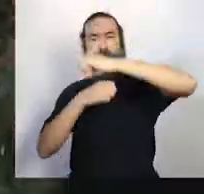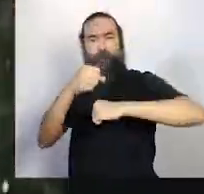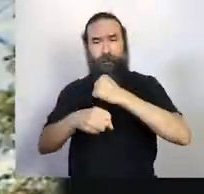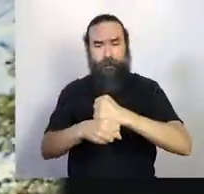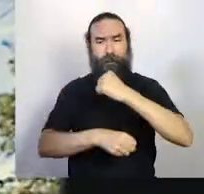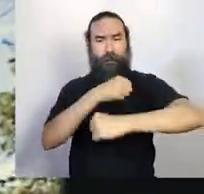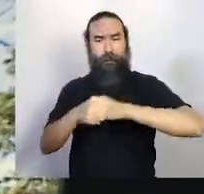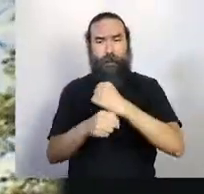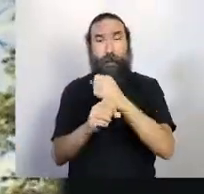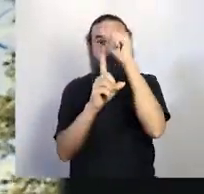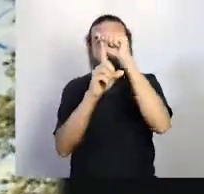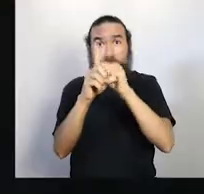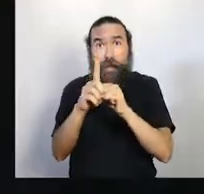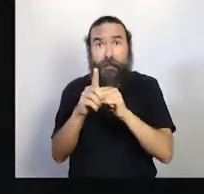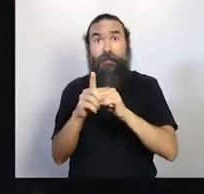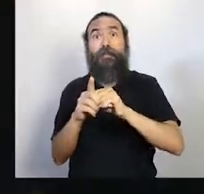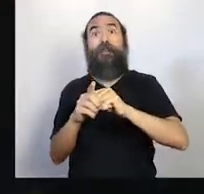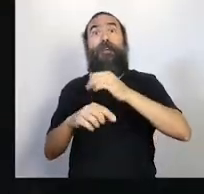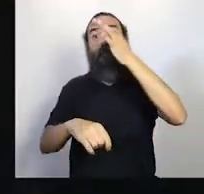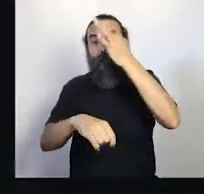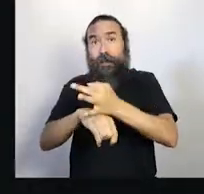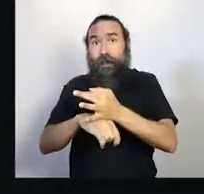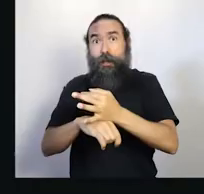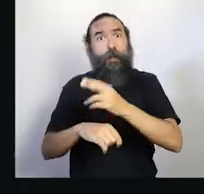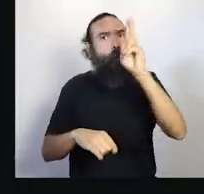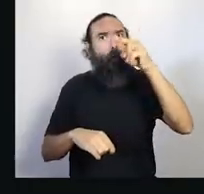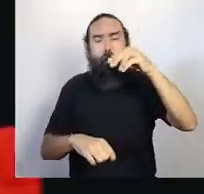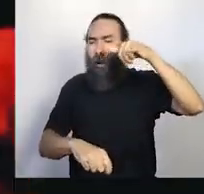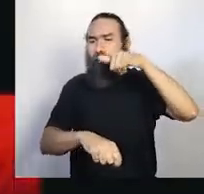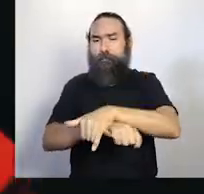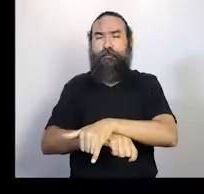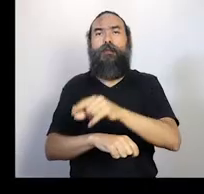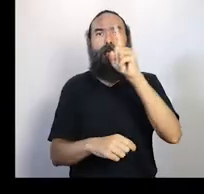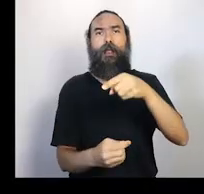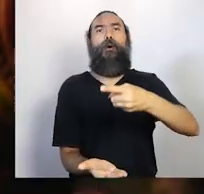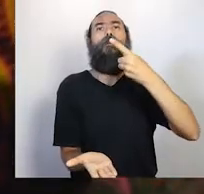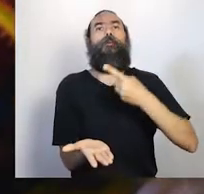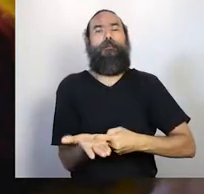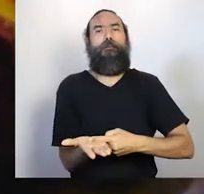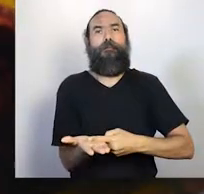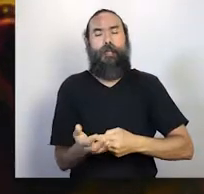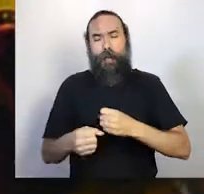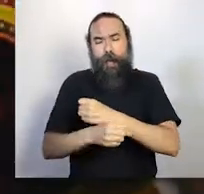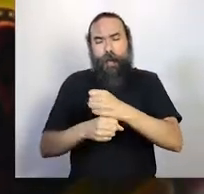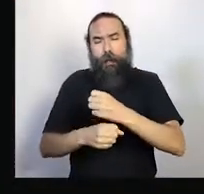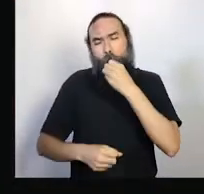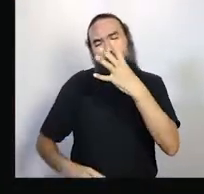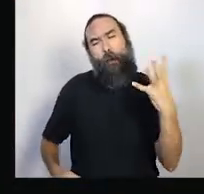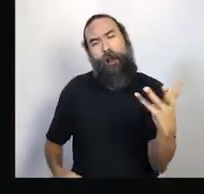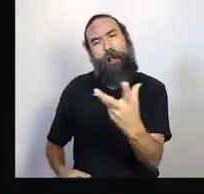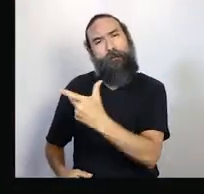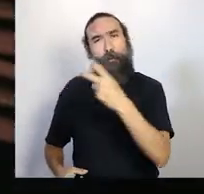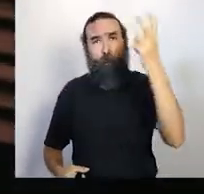acontecer todo mês de julho. Nunca pulei um ano. Compromisso e minha missão. Vivi anos dourados. A